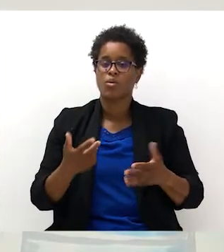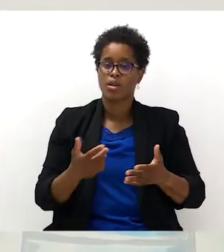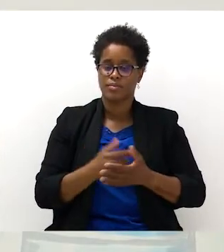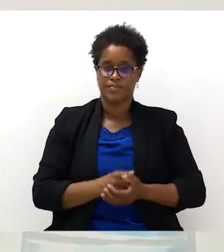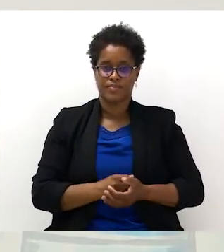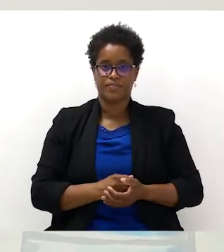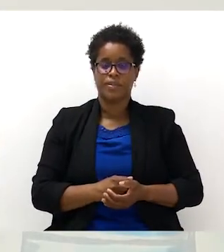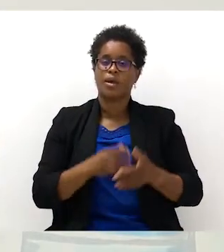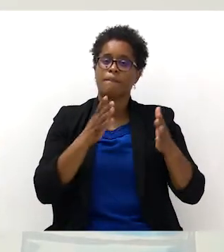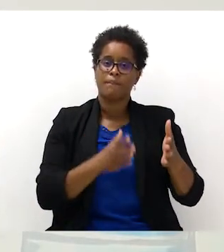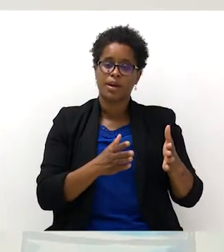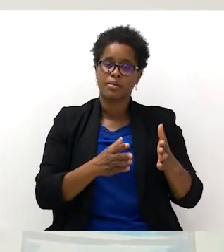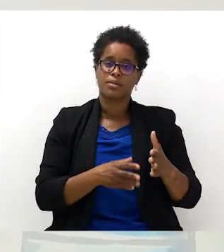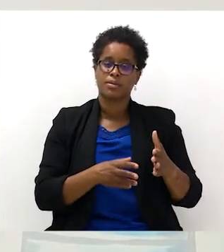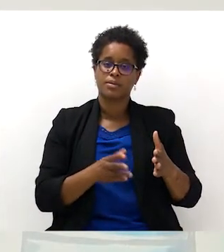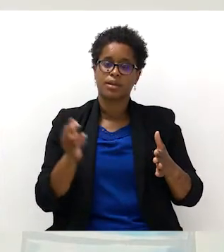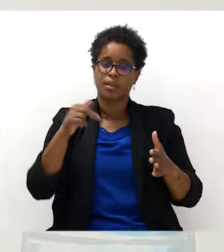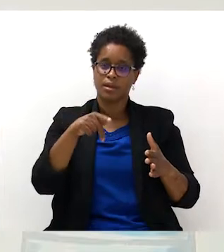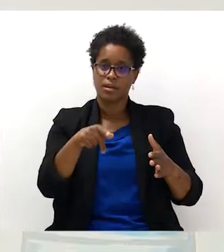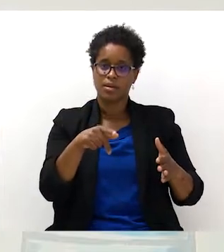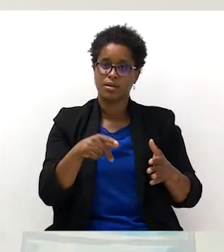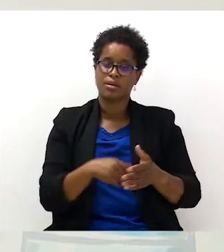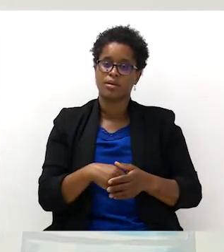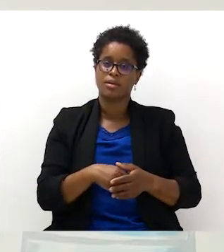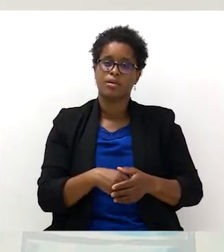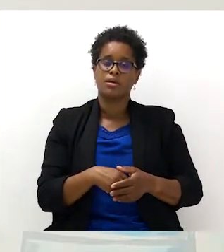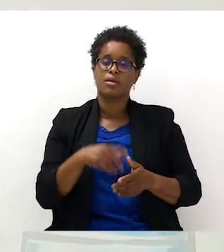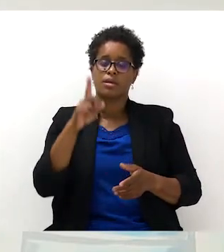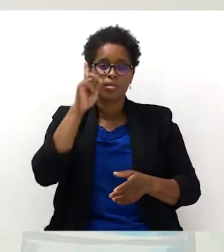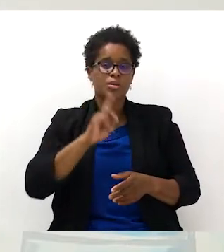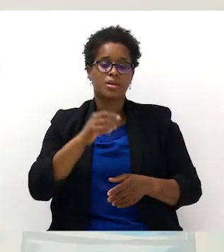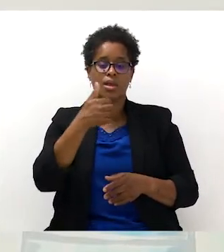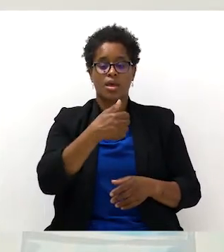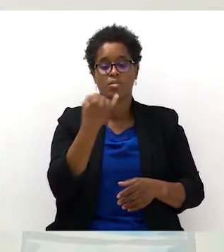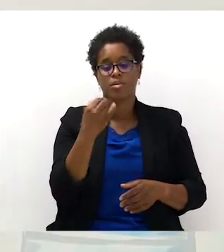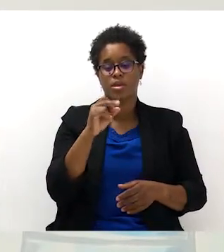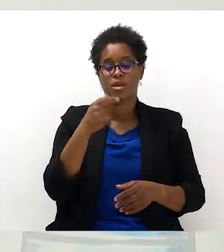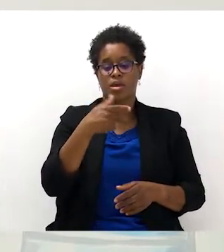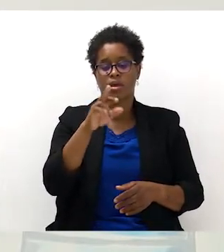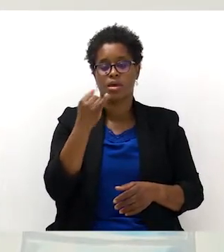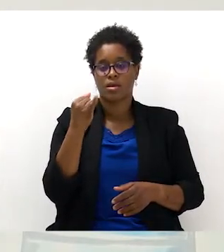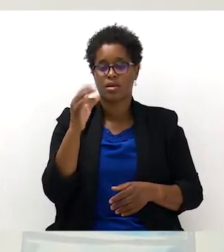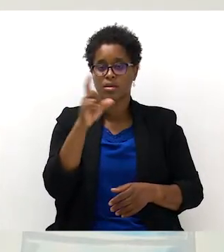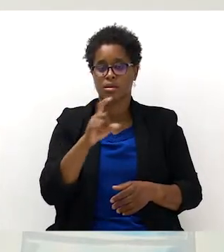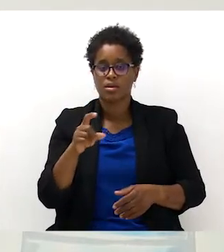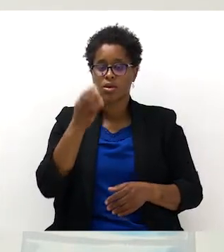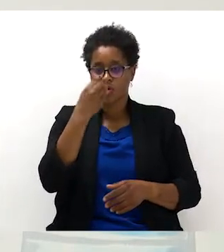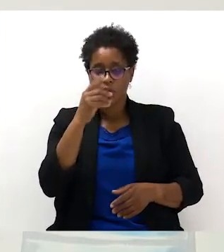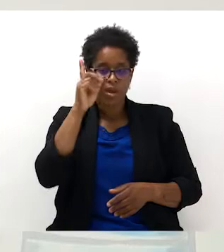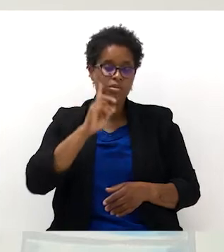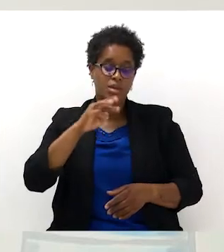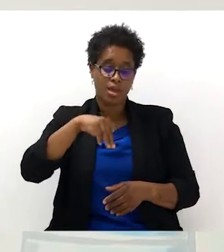É a parte pintada. Aqui é a parte que a Beatriz comeu, o que a Marta ofereceu